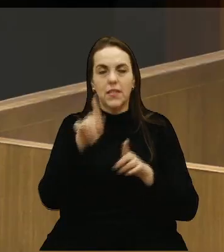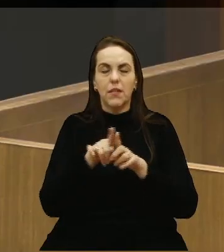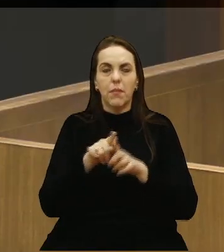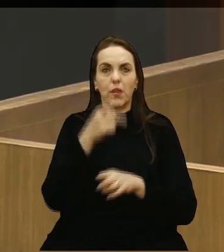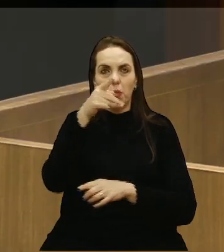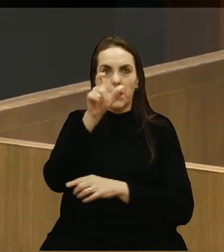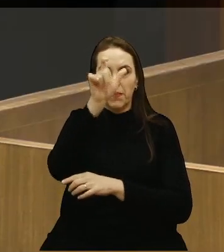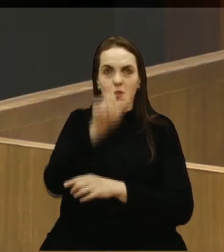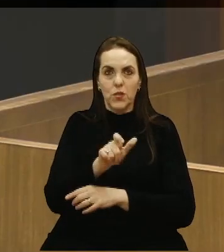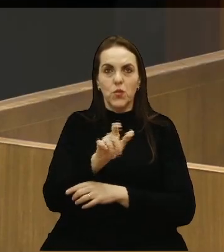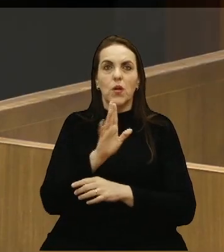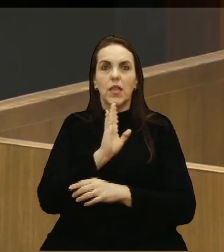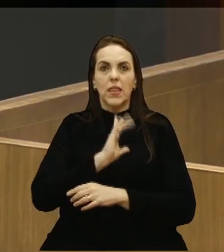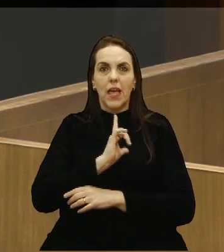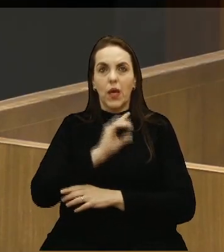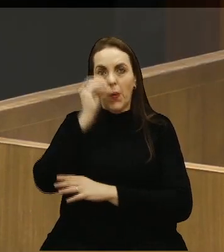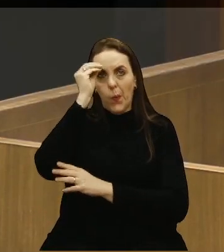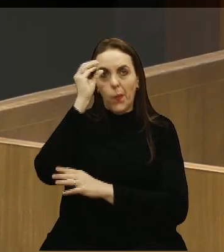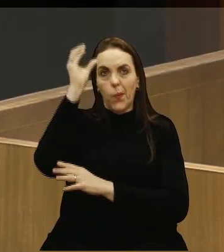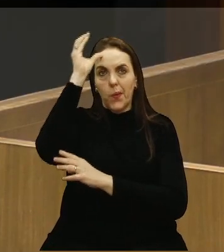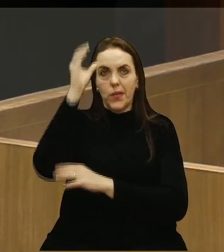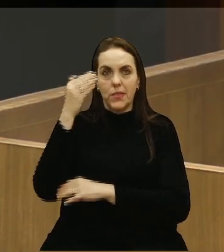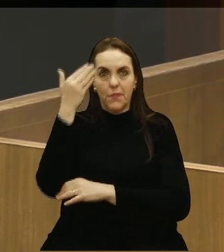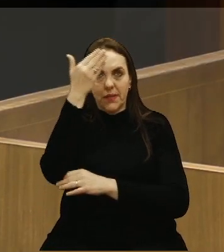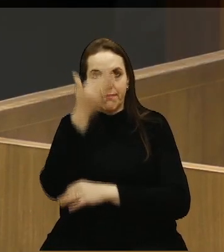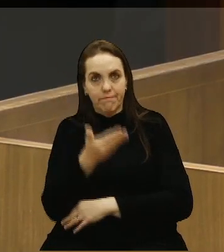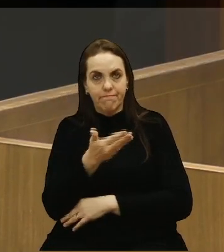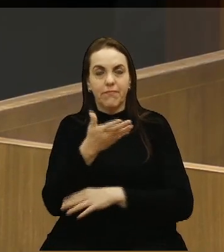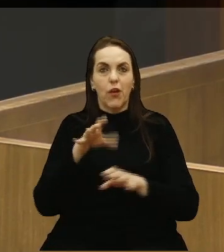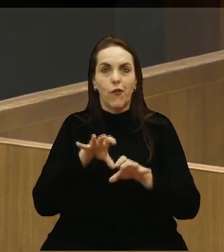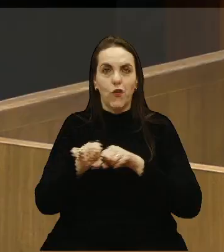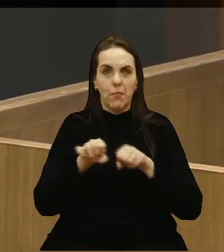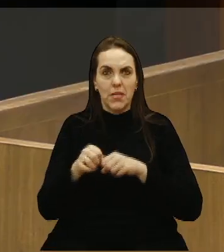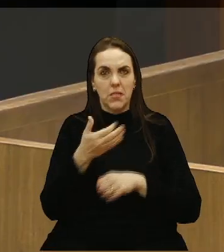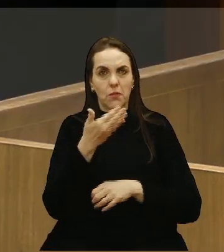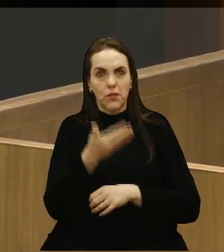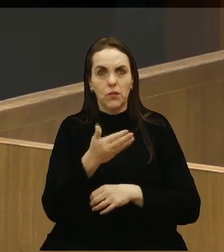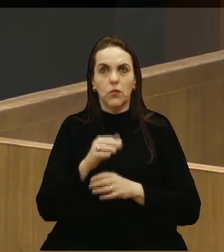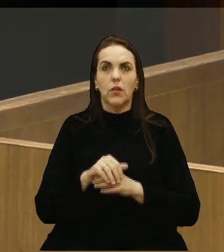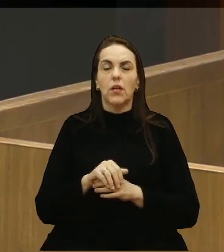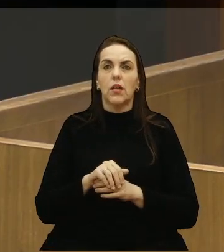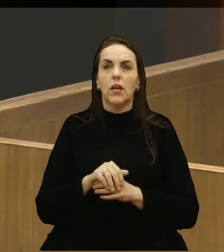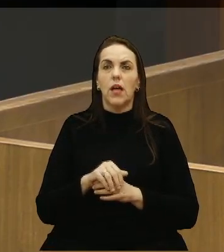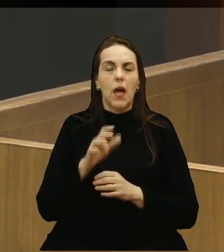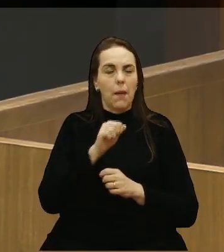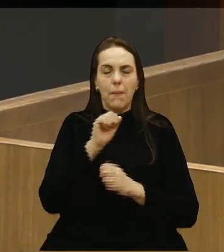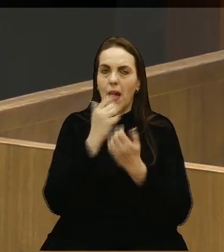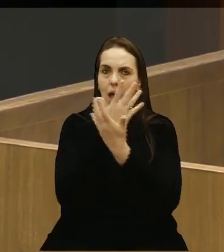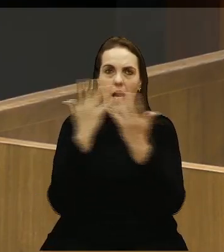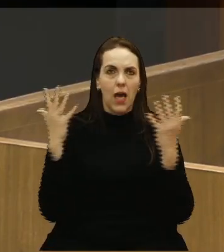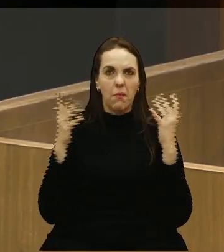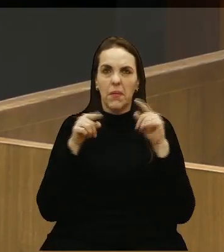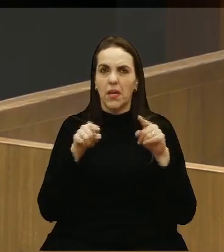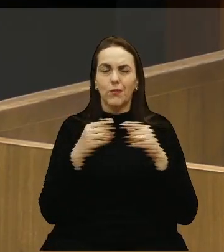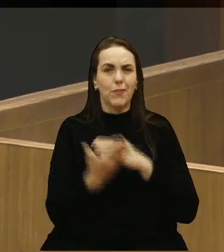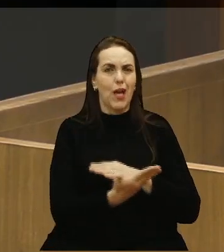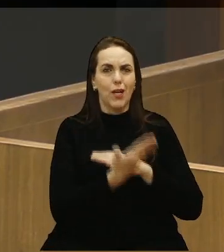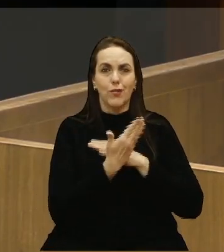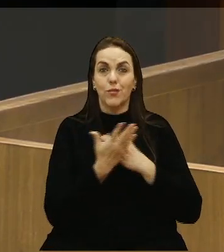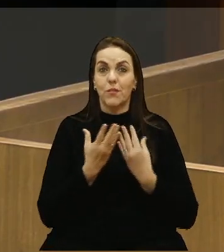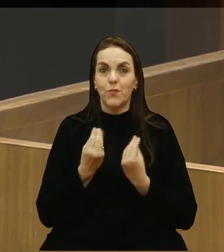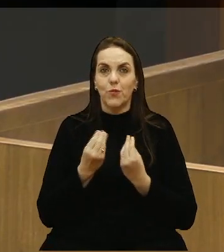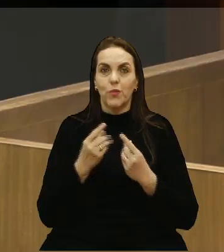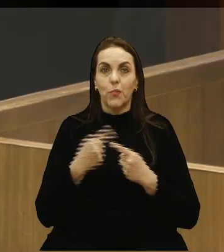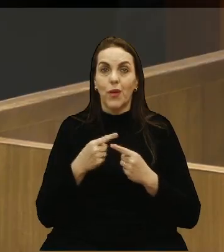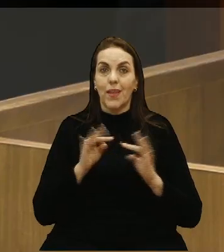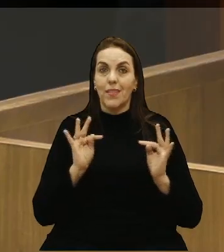alguns conhecimentos que os vereadores têm na sua pessoalidade, na sua formação, em Vossa Excelência, por exemplo, com relação ao meio ambiente, nos ajuda muito. Porque,